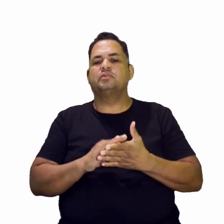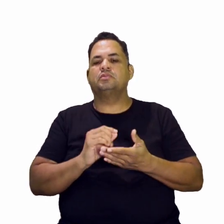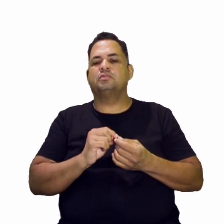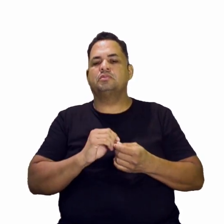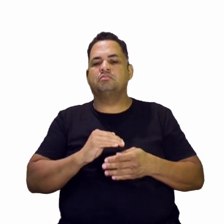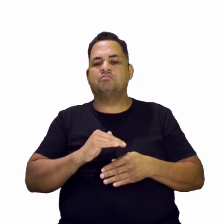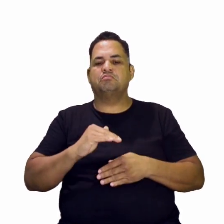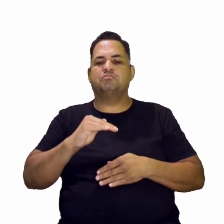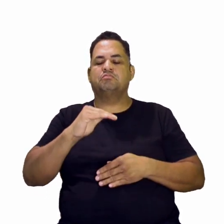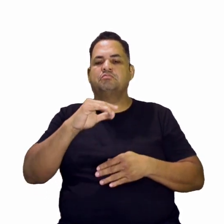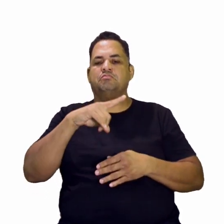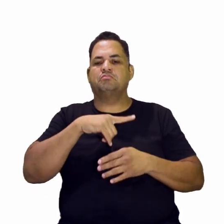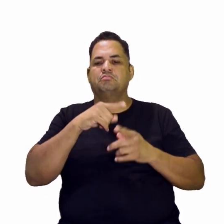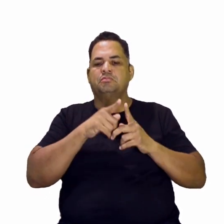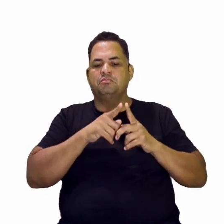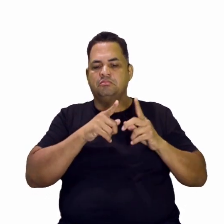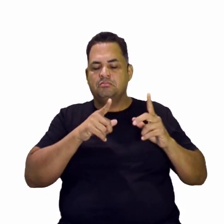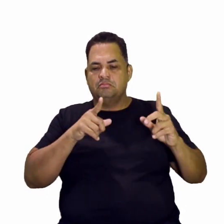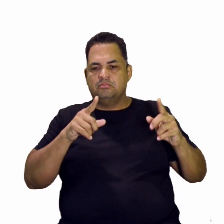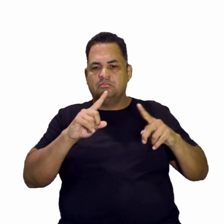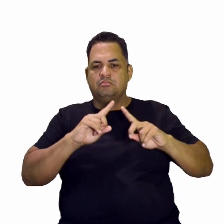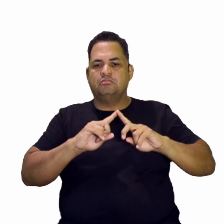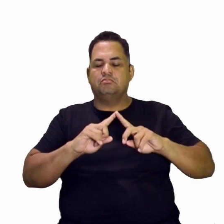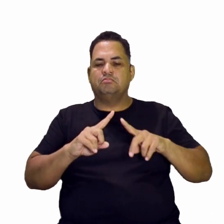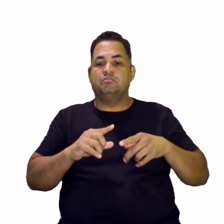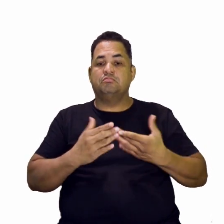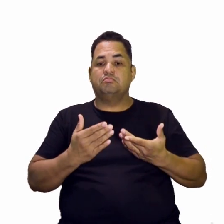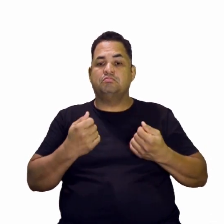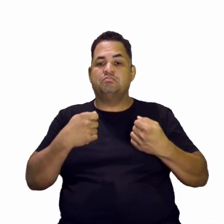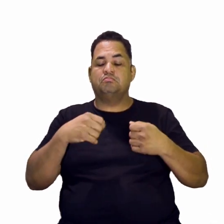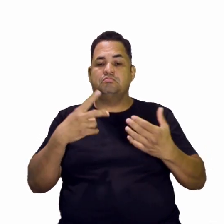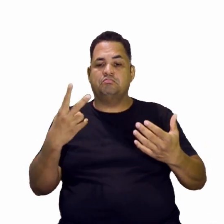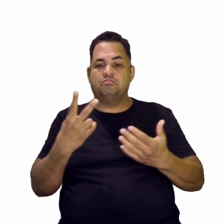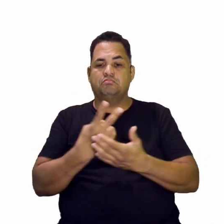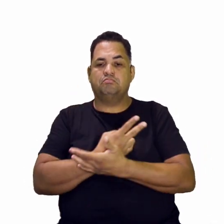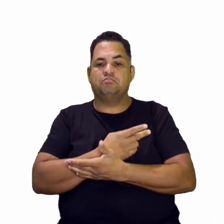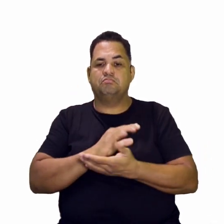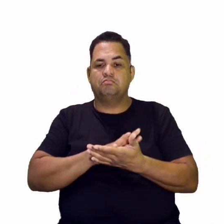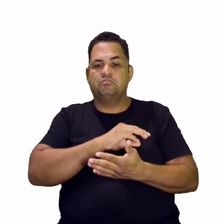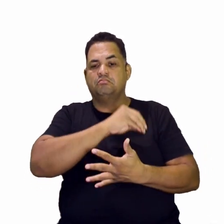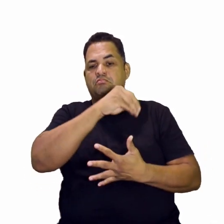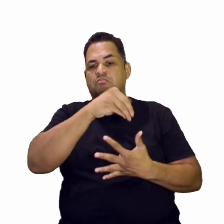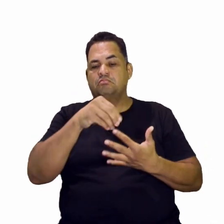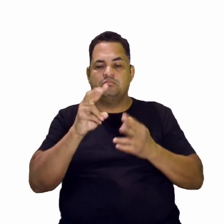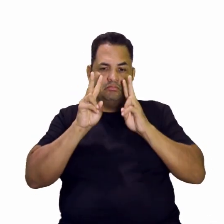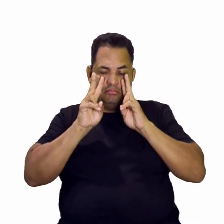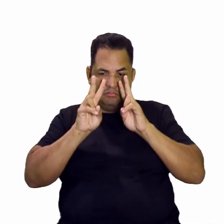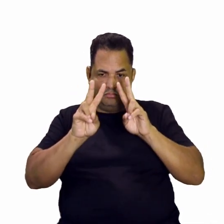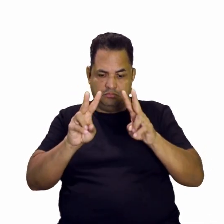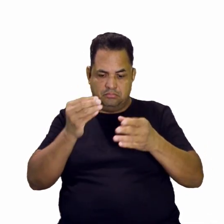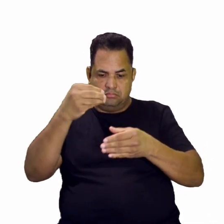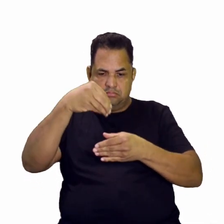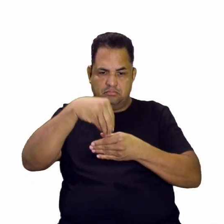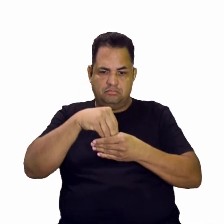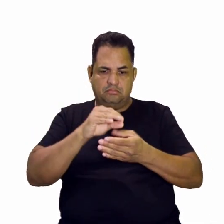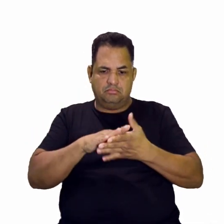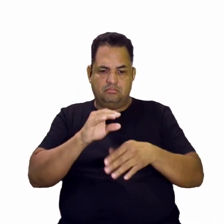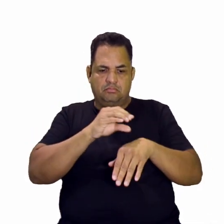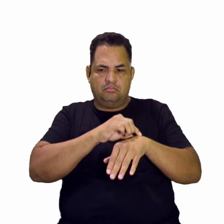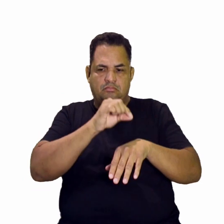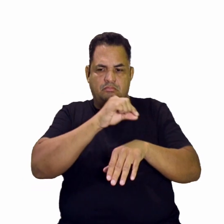fase embrionária eles têm esses vestígios. Mas na fase adulta pode acontecer em algumas espécies que a gente visualizar dentro das